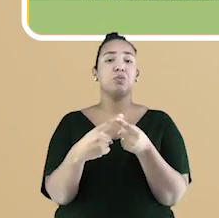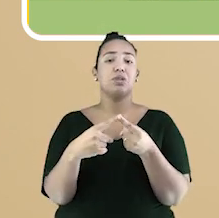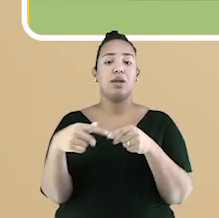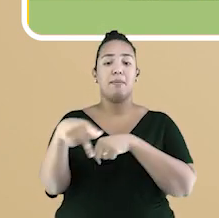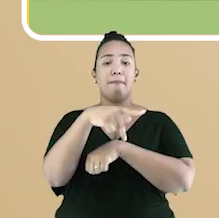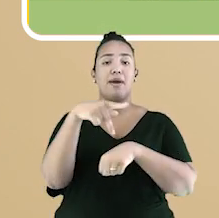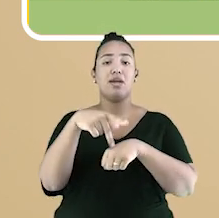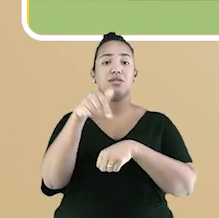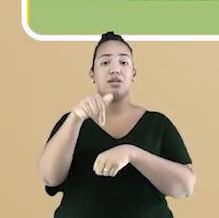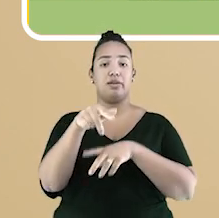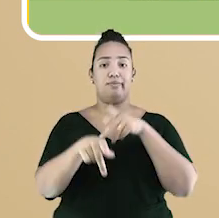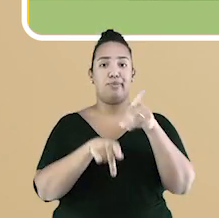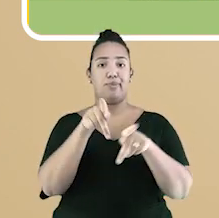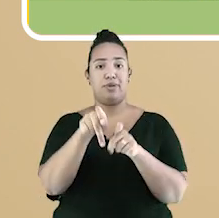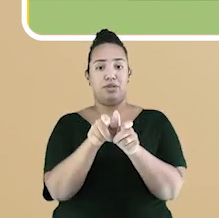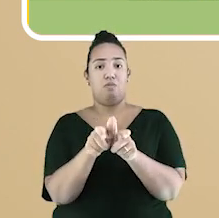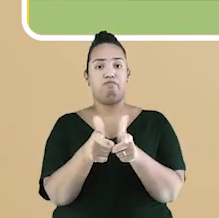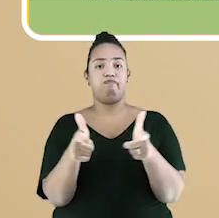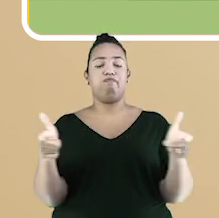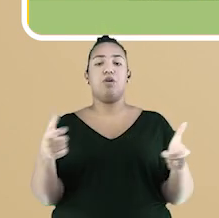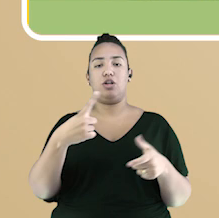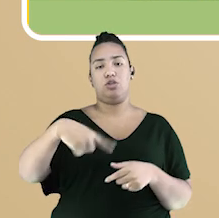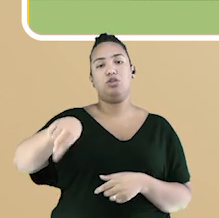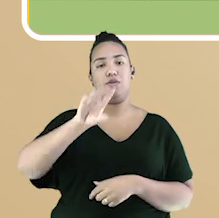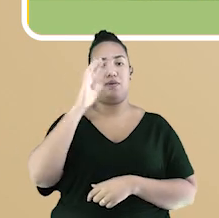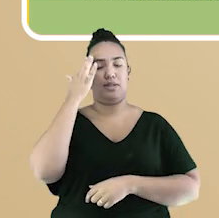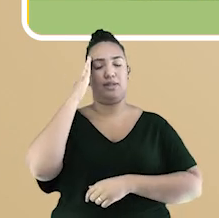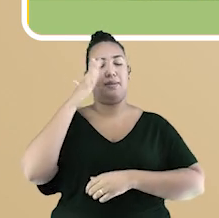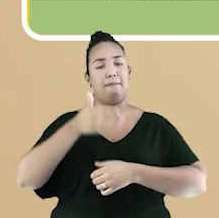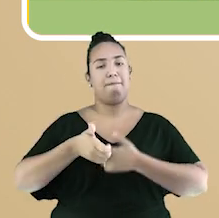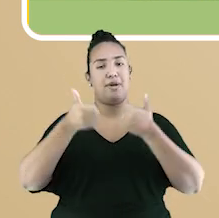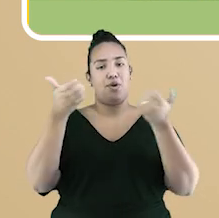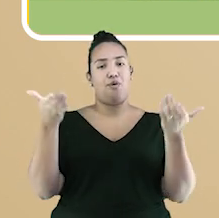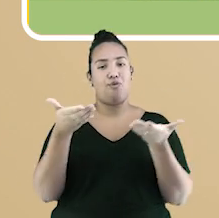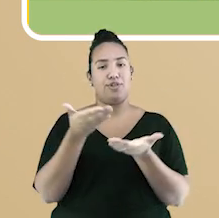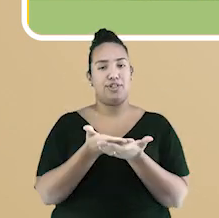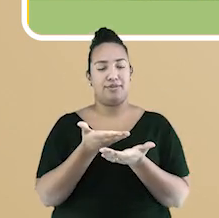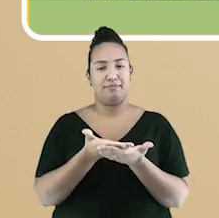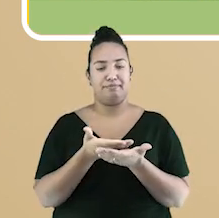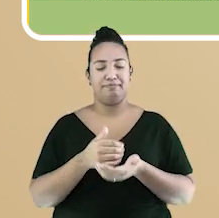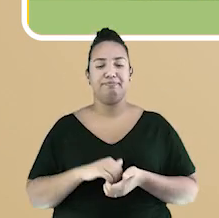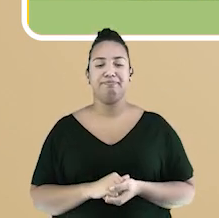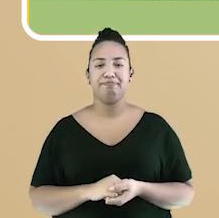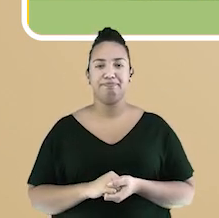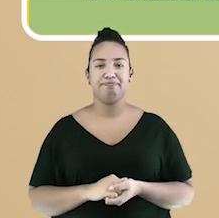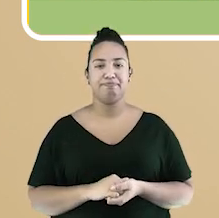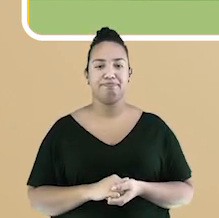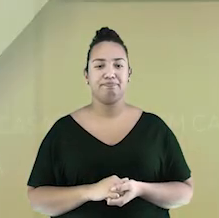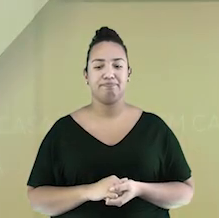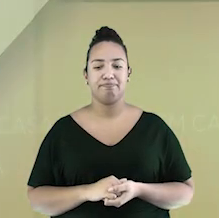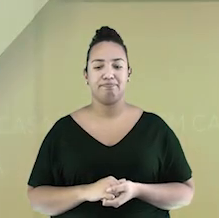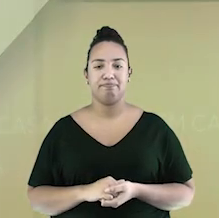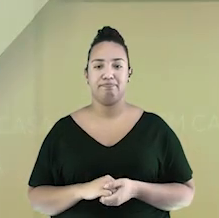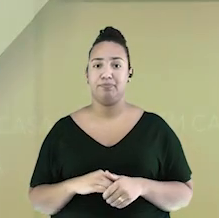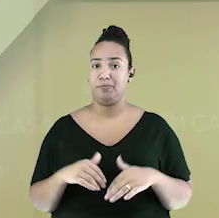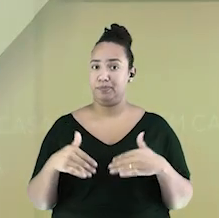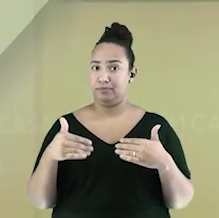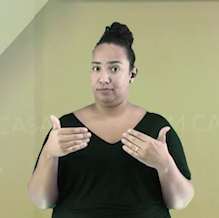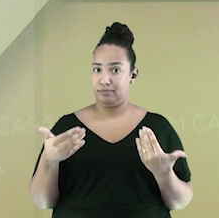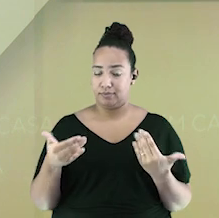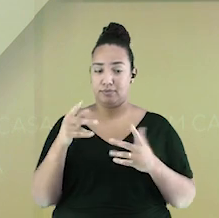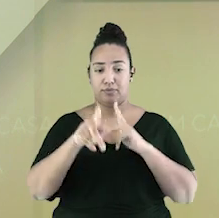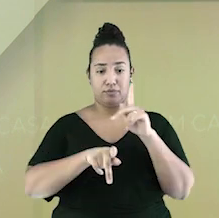a serem países com grandes populações, que vamos entender melhor no decorrer da aula. O